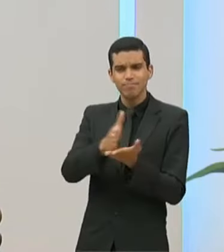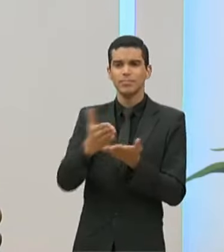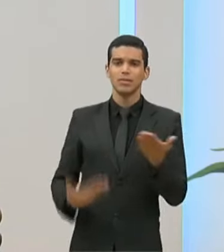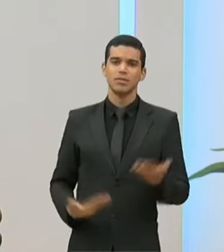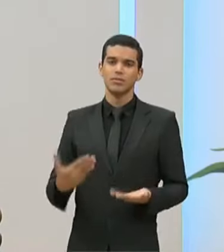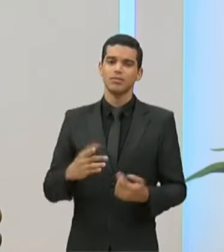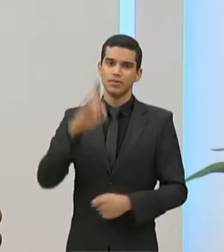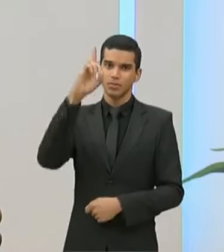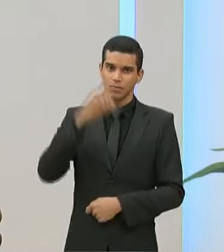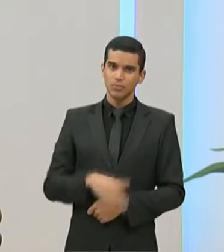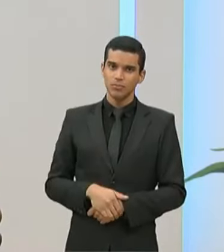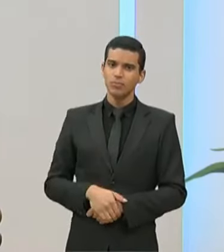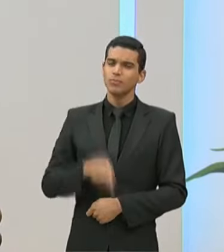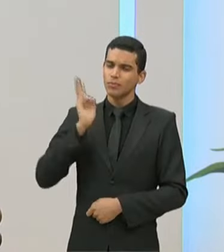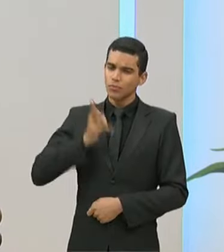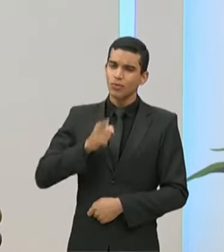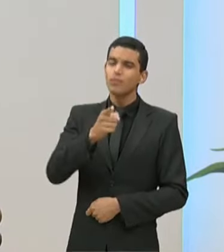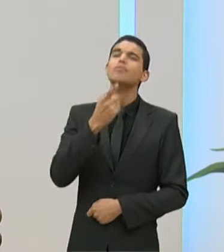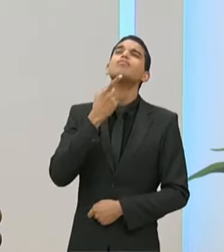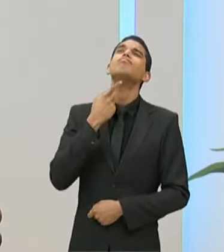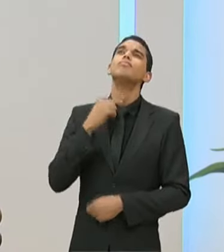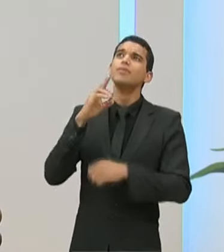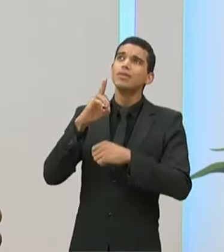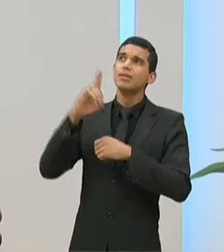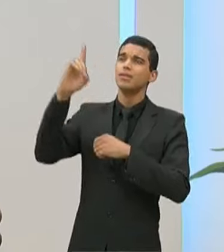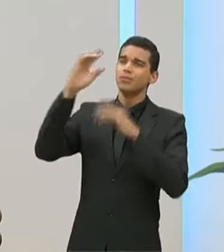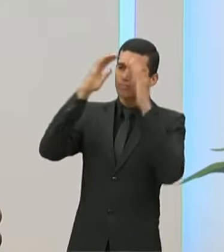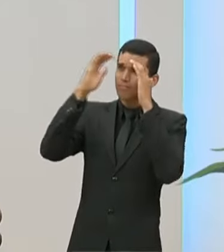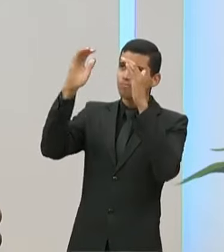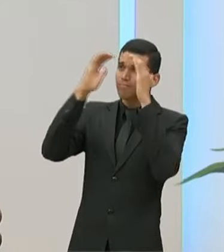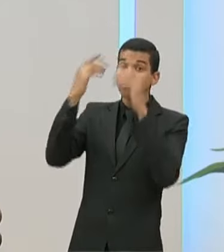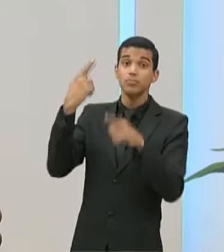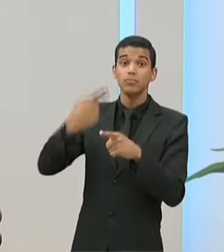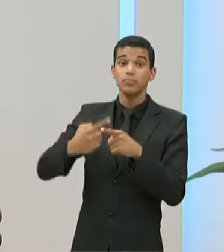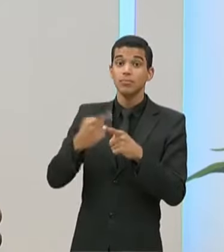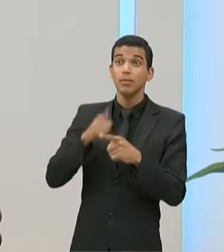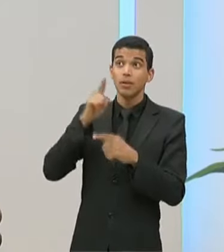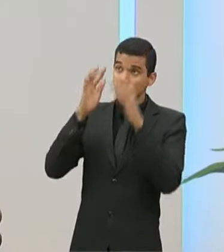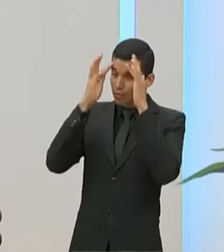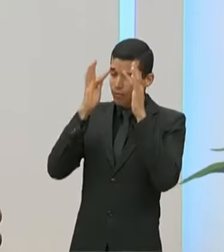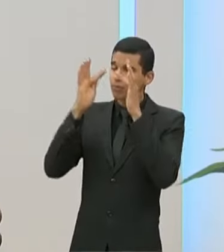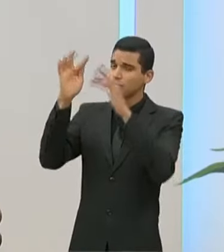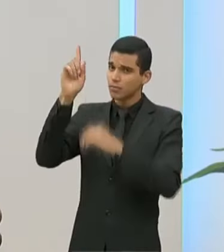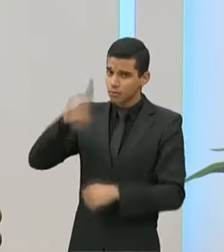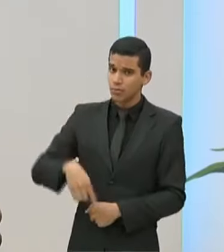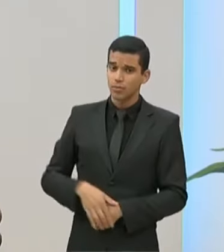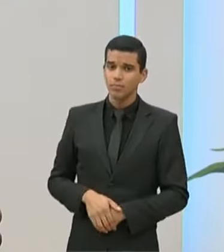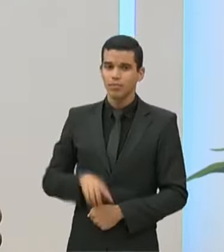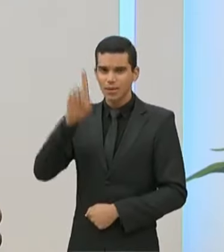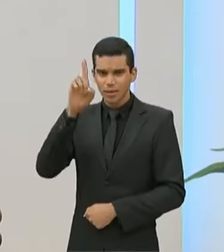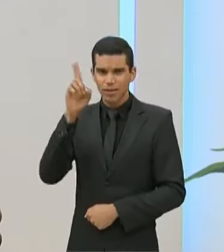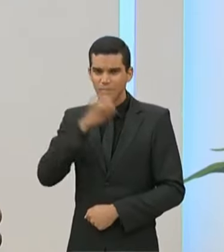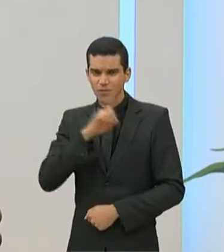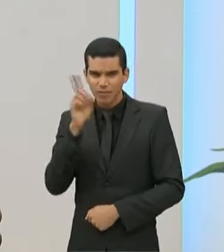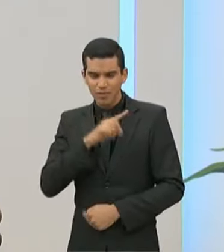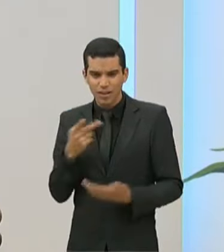Onipotente. Permanece no centro da vontade de Deus, porque Ele é fiel. Não falha,